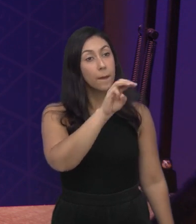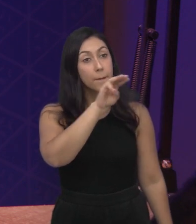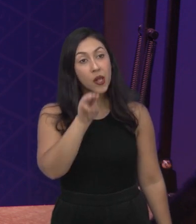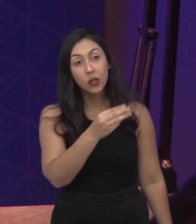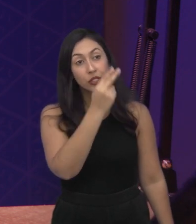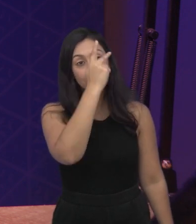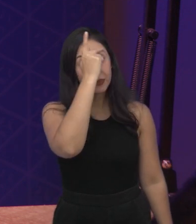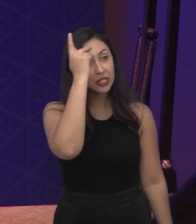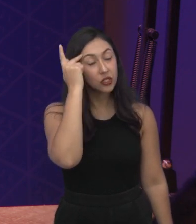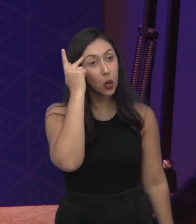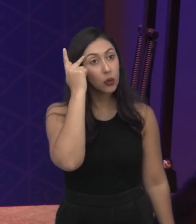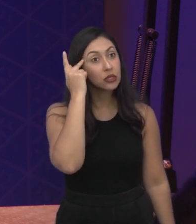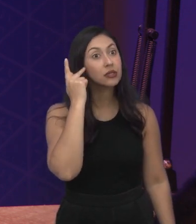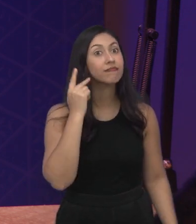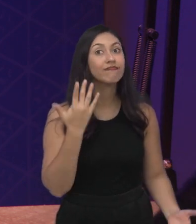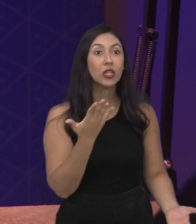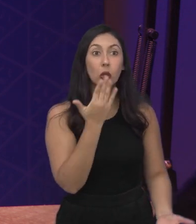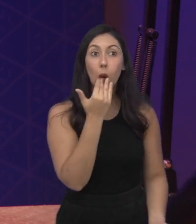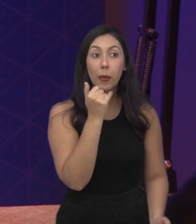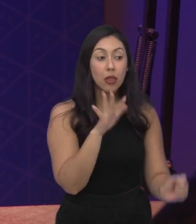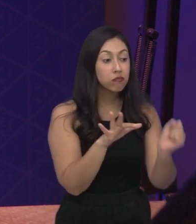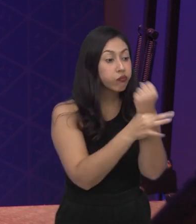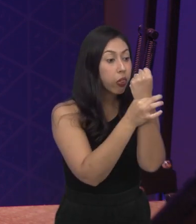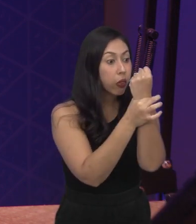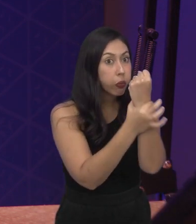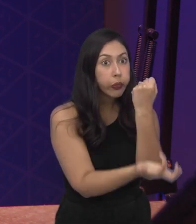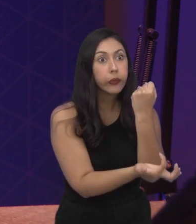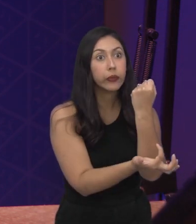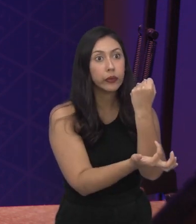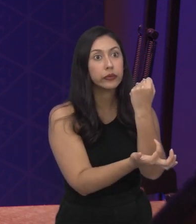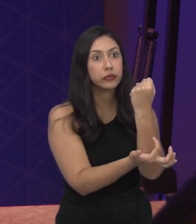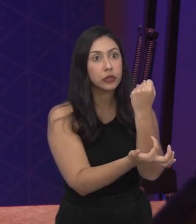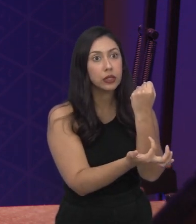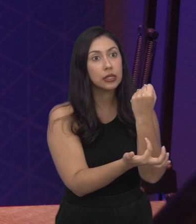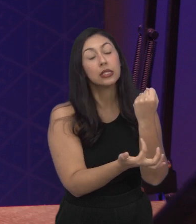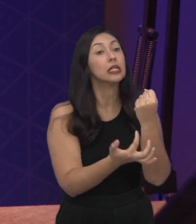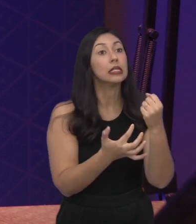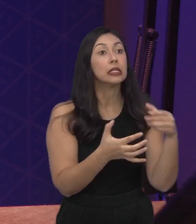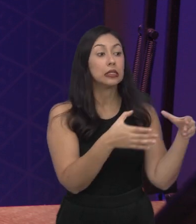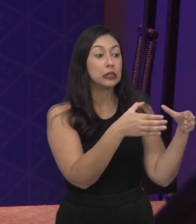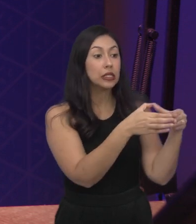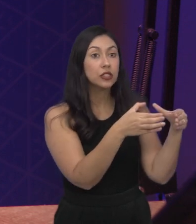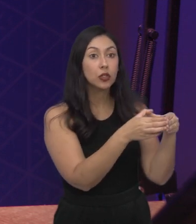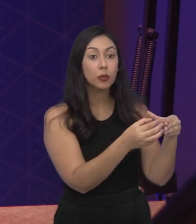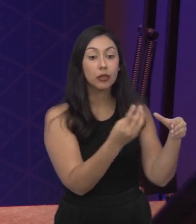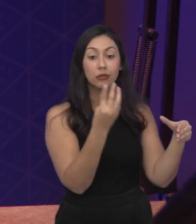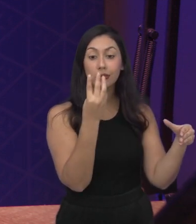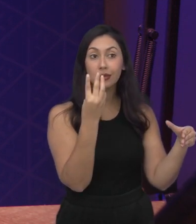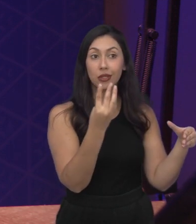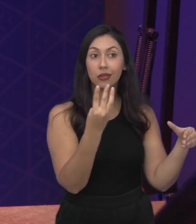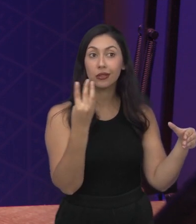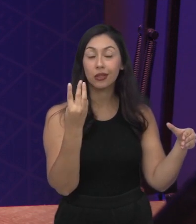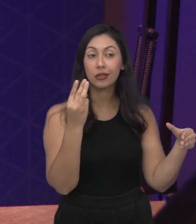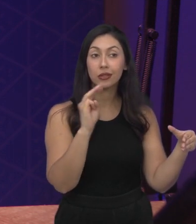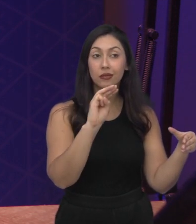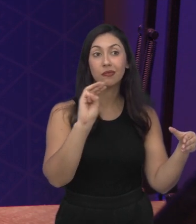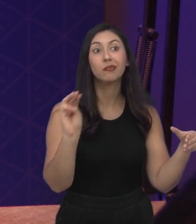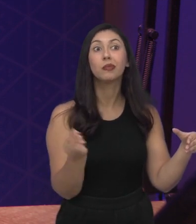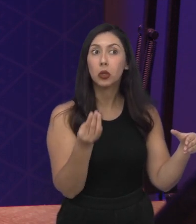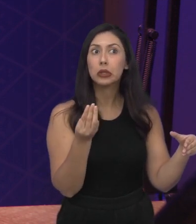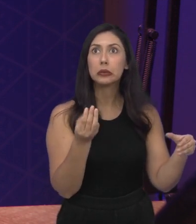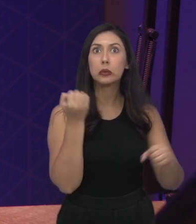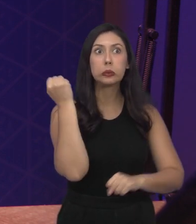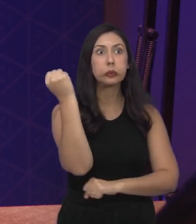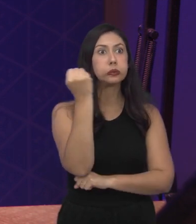125 milhões de pessoas em insegurança alimentar, e desses, né, 125 milhões, 33